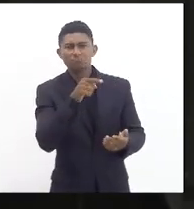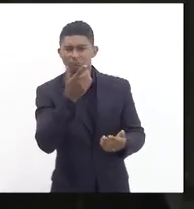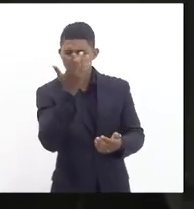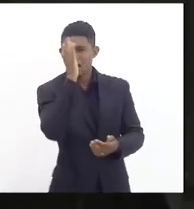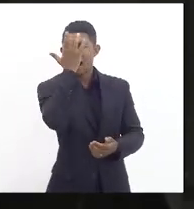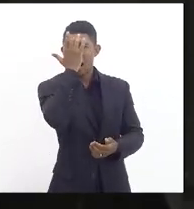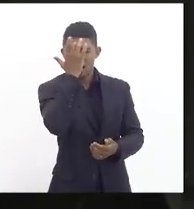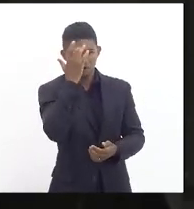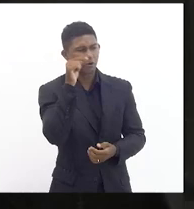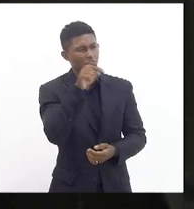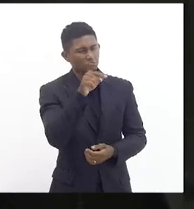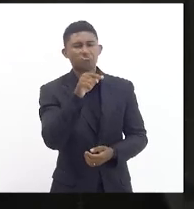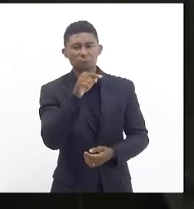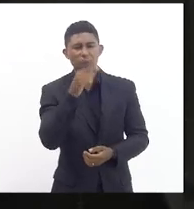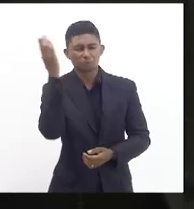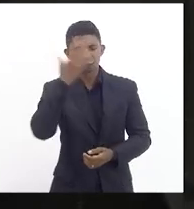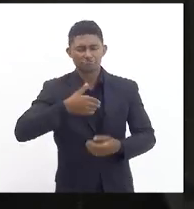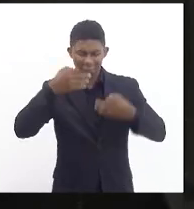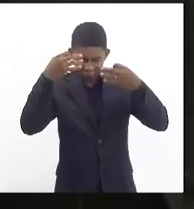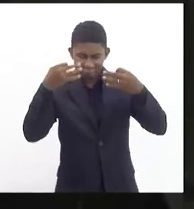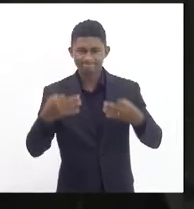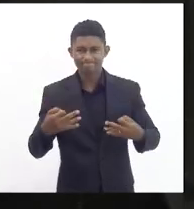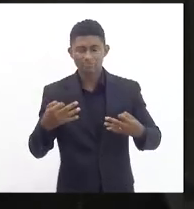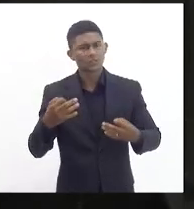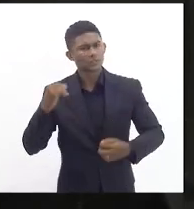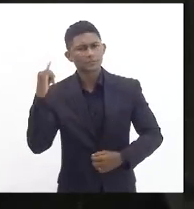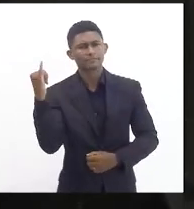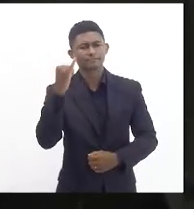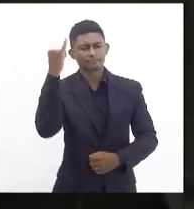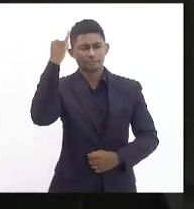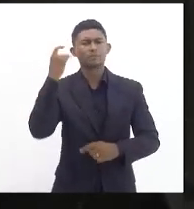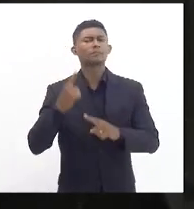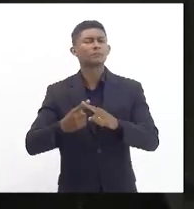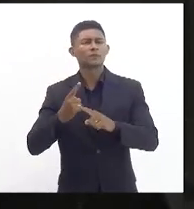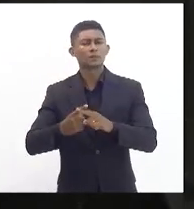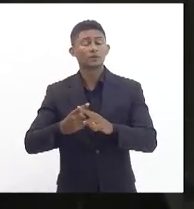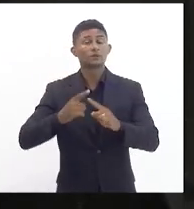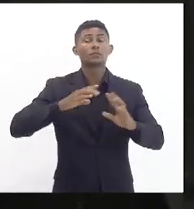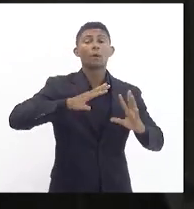é importante, porque um mundo dito civilizado,